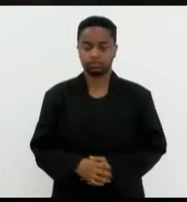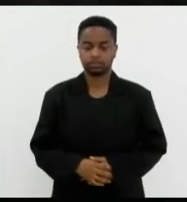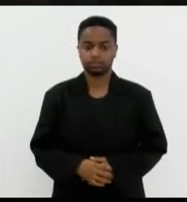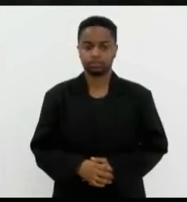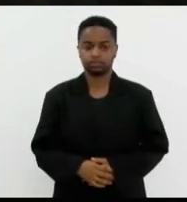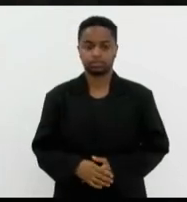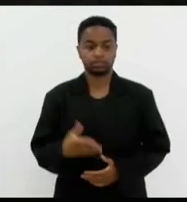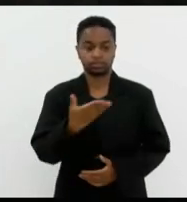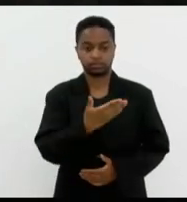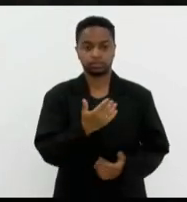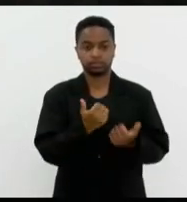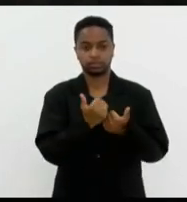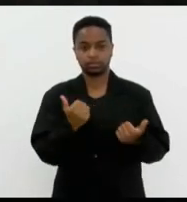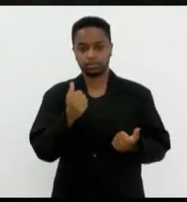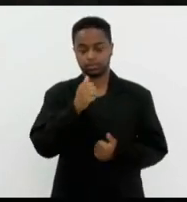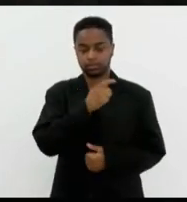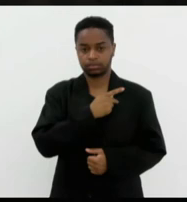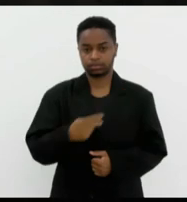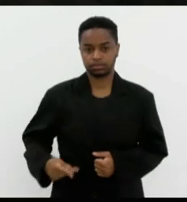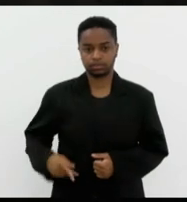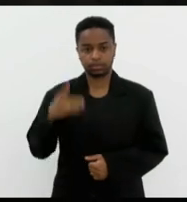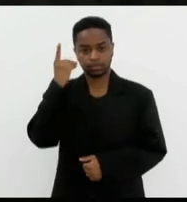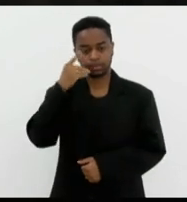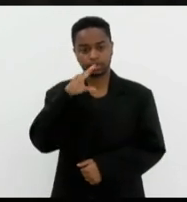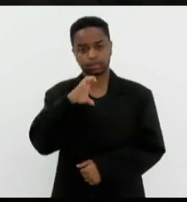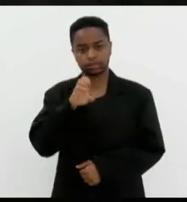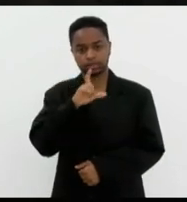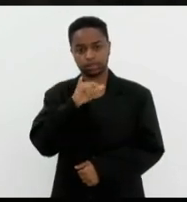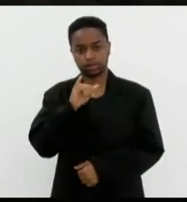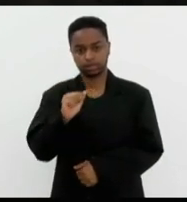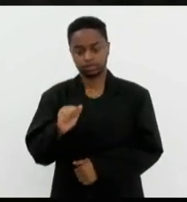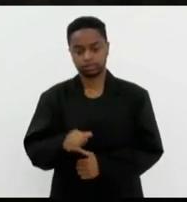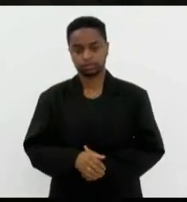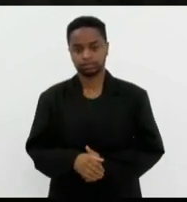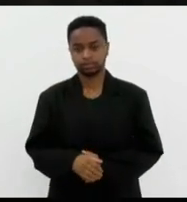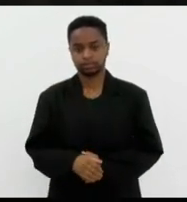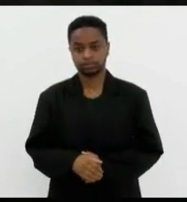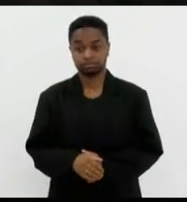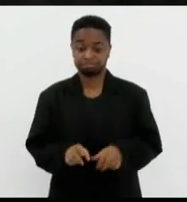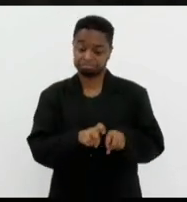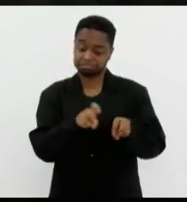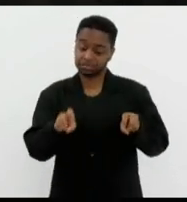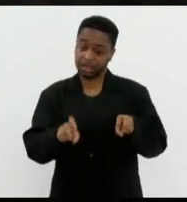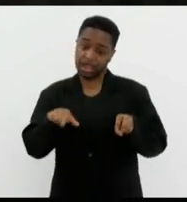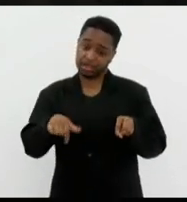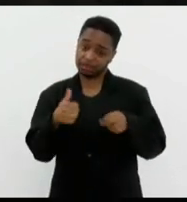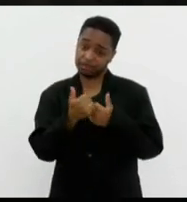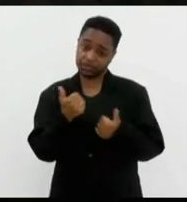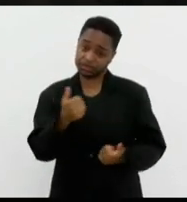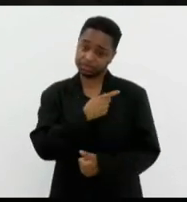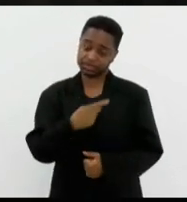senhora Vice-Presidente, deputada Célia Jordão, está na mesa, é vice-presidente,